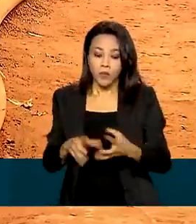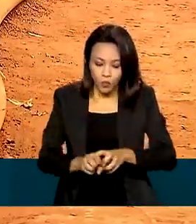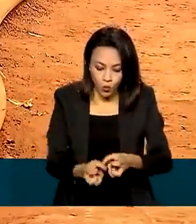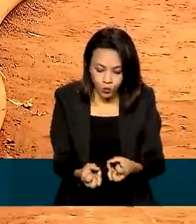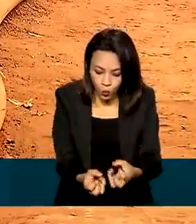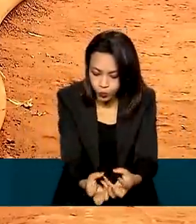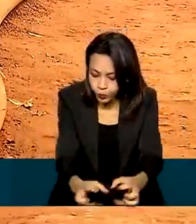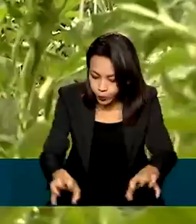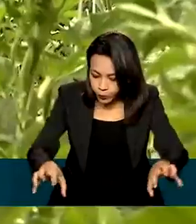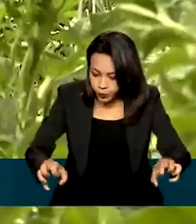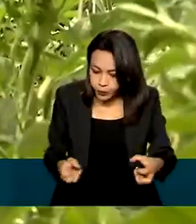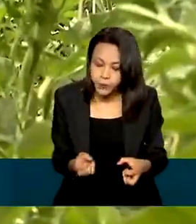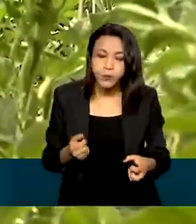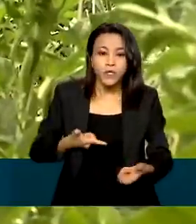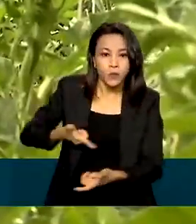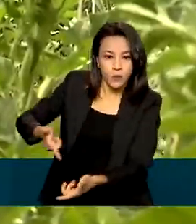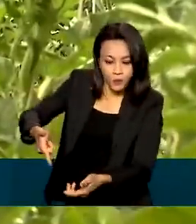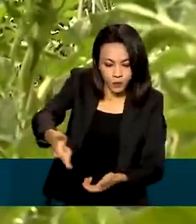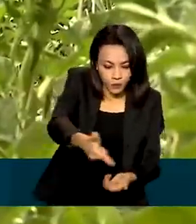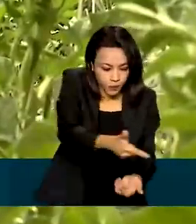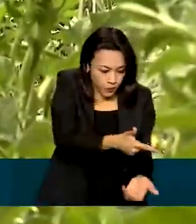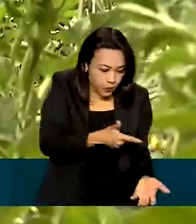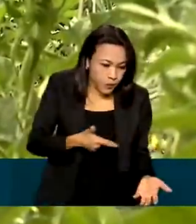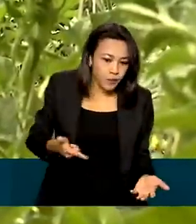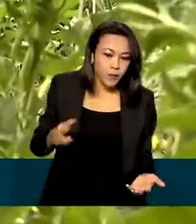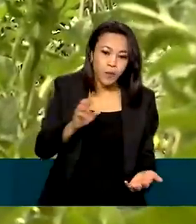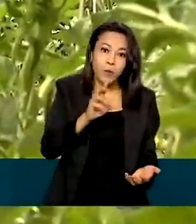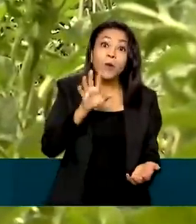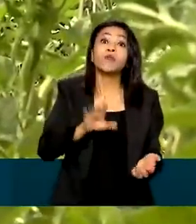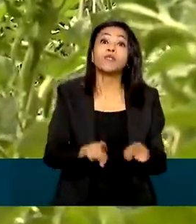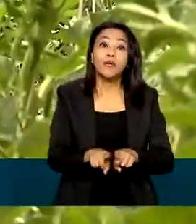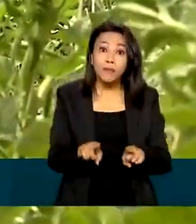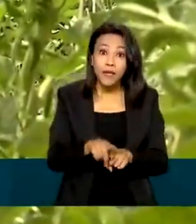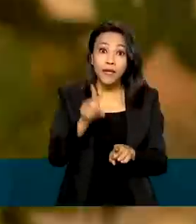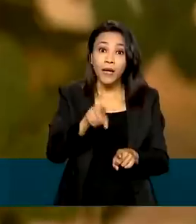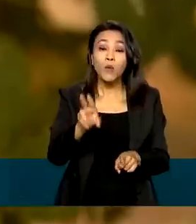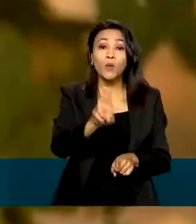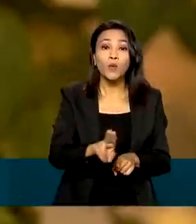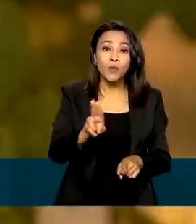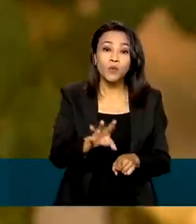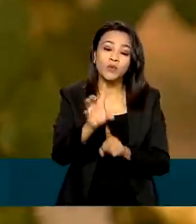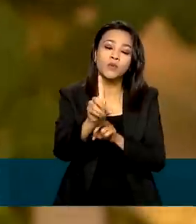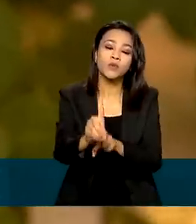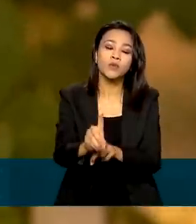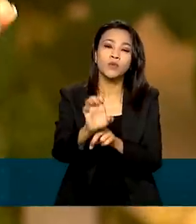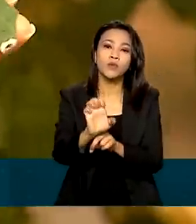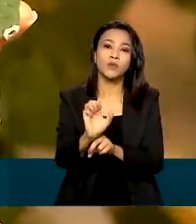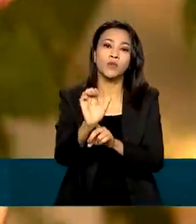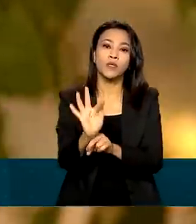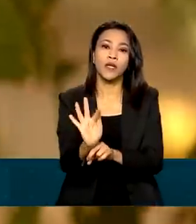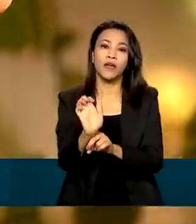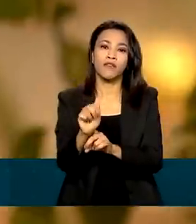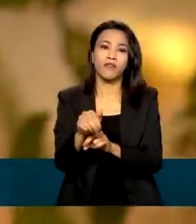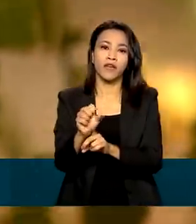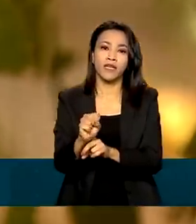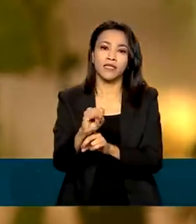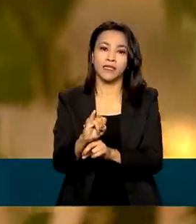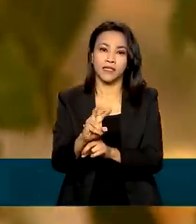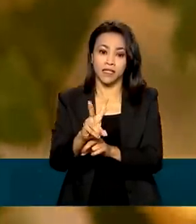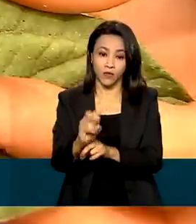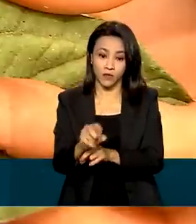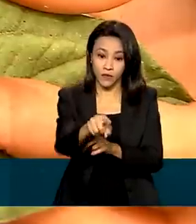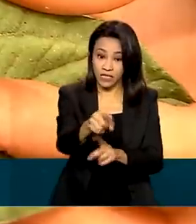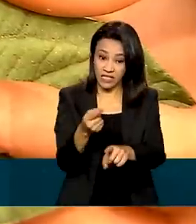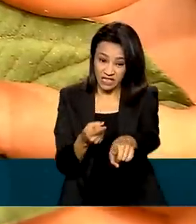e irrigação. Outro cuidado importante é o uso de defensivos. A traça do tomateiro é uma das principais